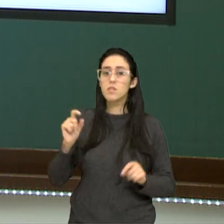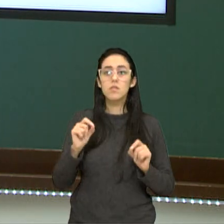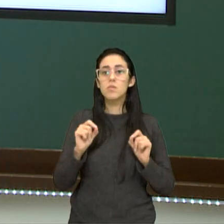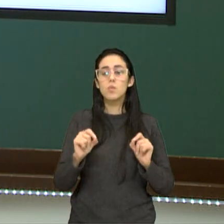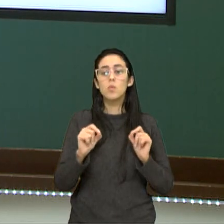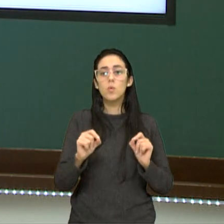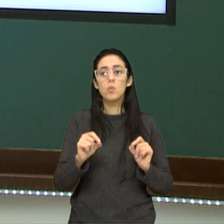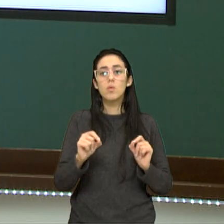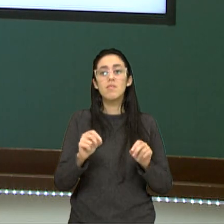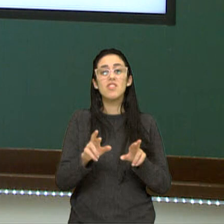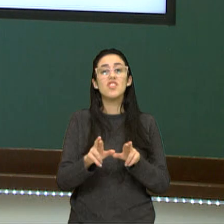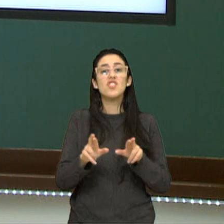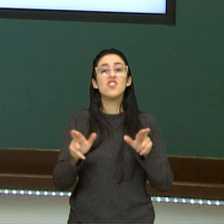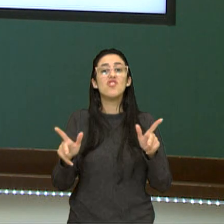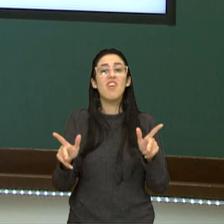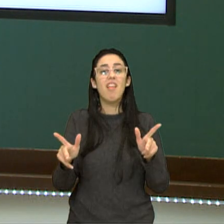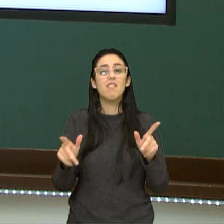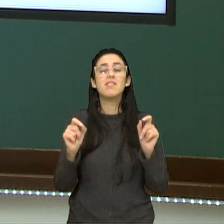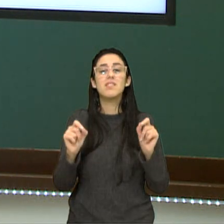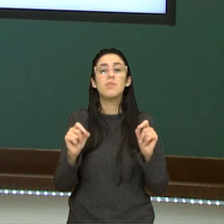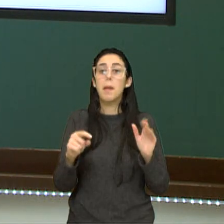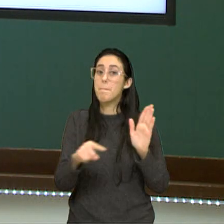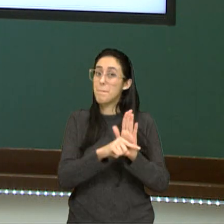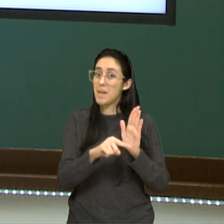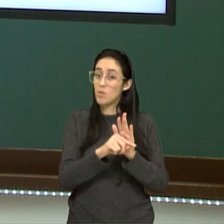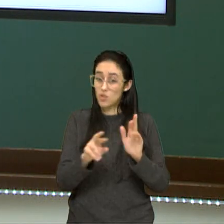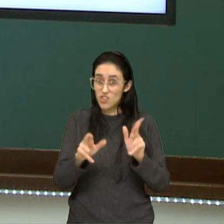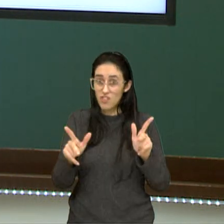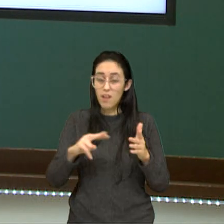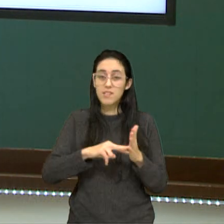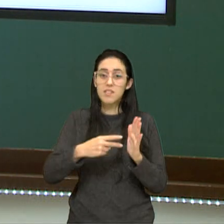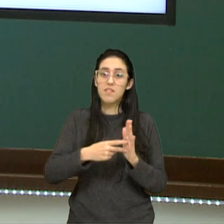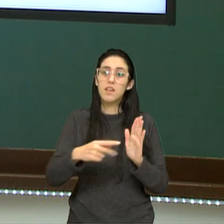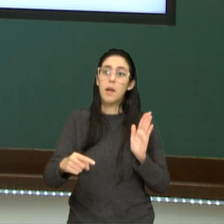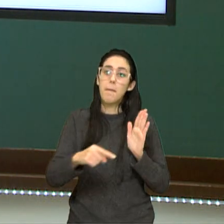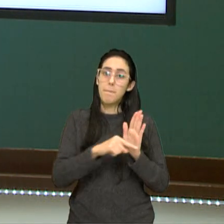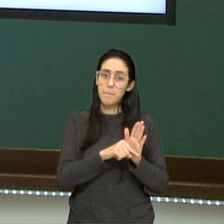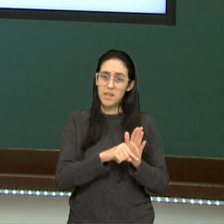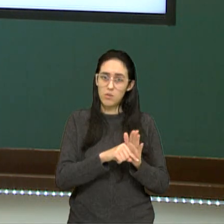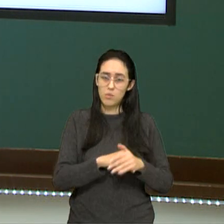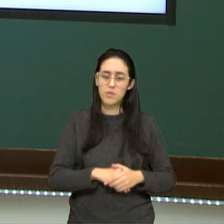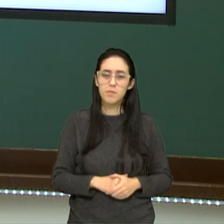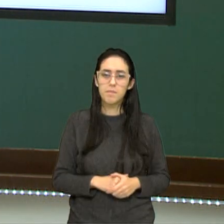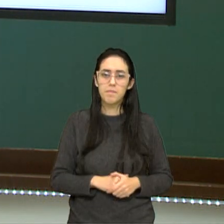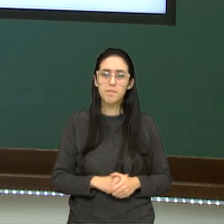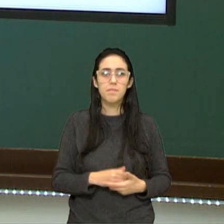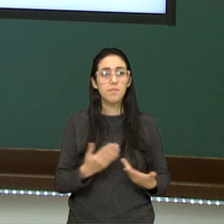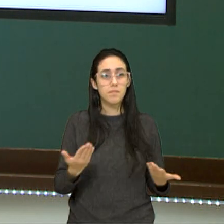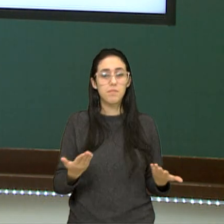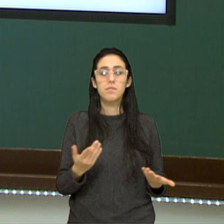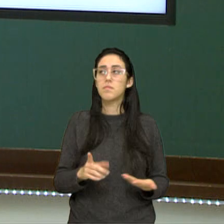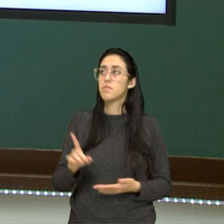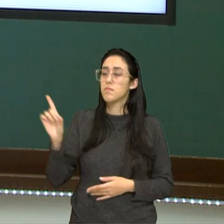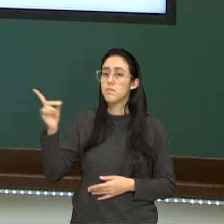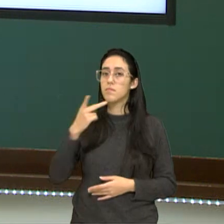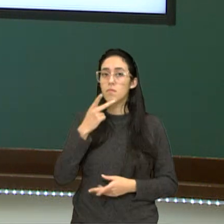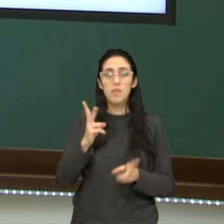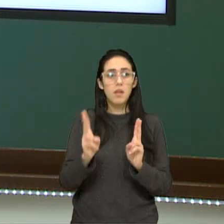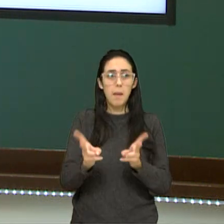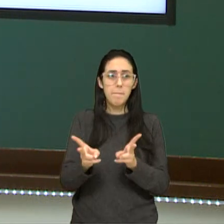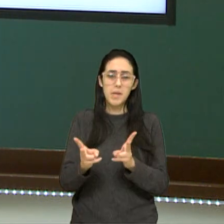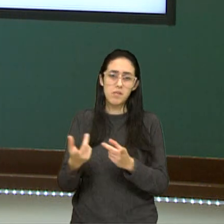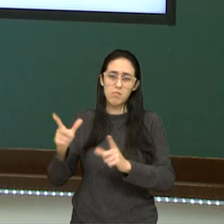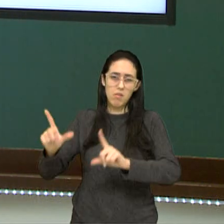a diferença menos entre os preços das duas lojas? Então já está dizendo que o mesmo eletrodoméstico